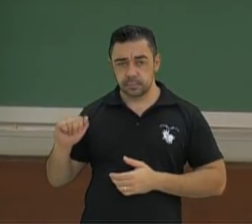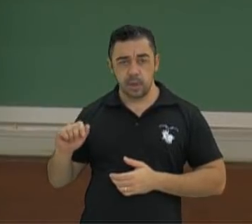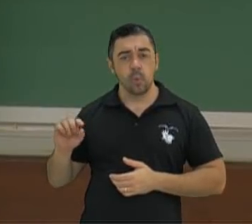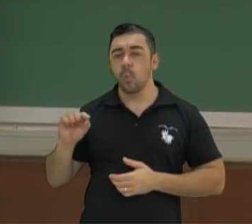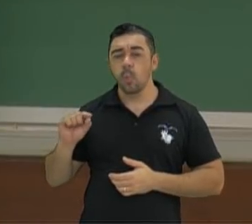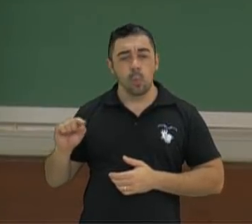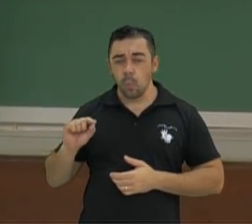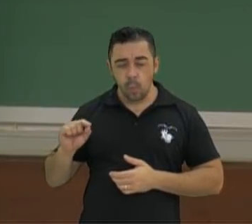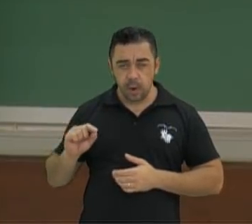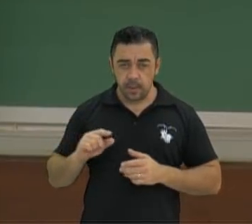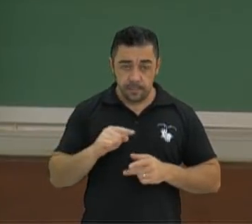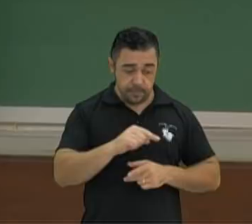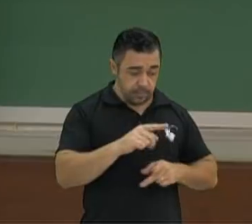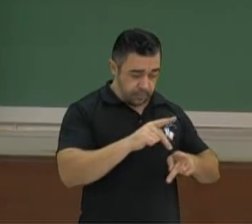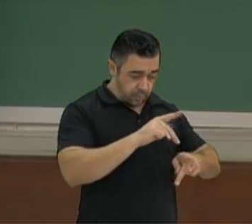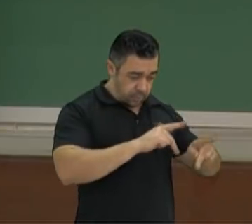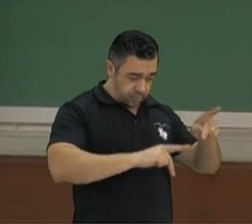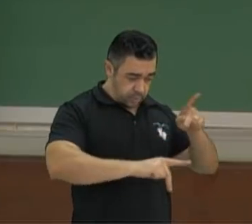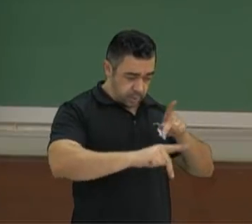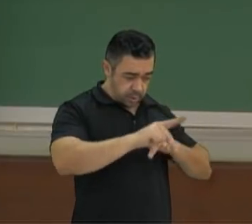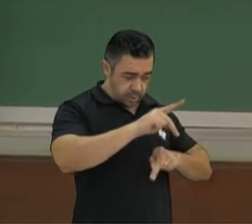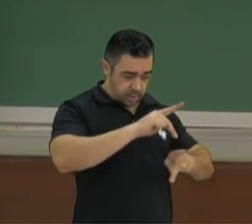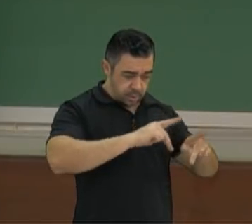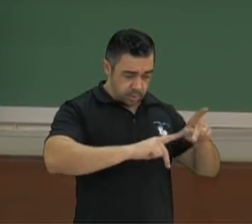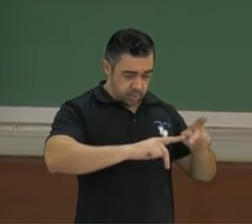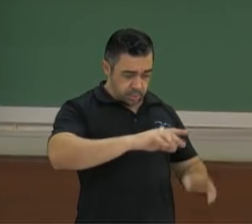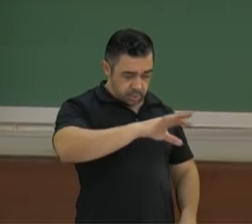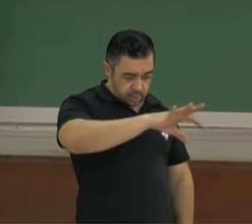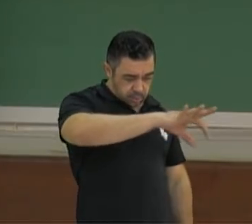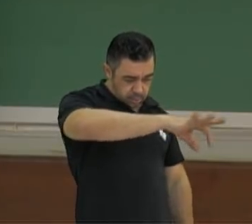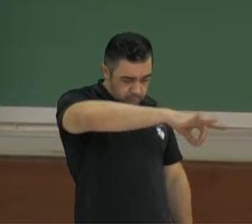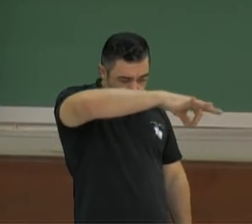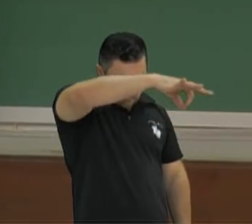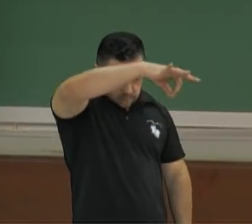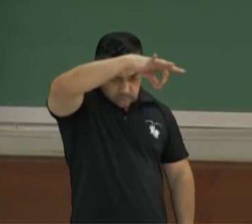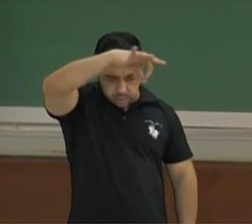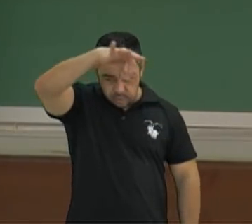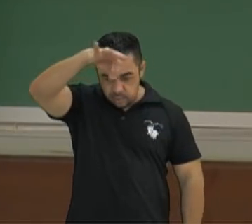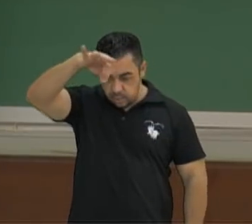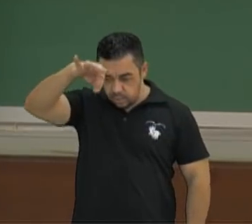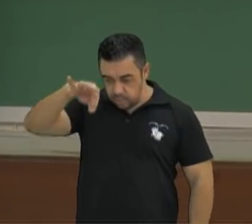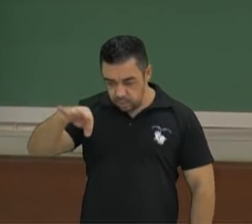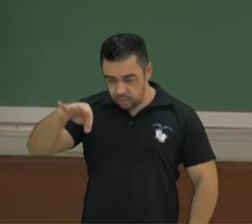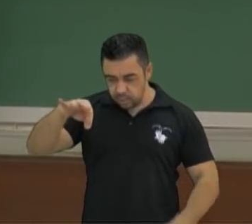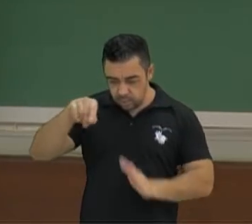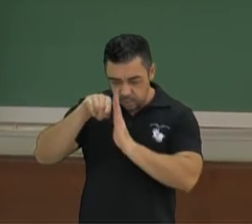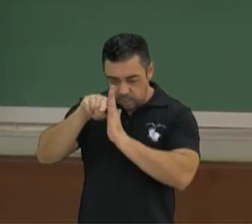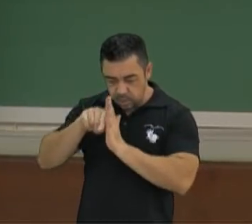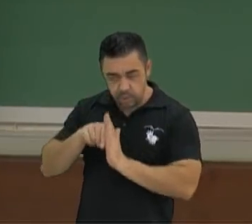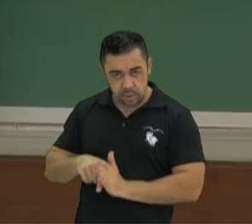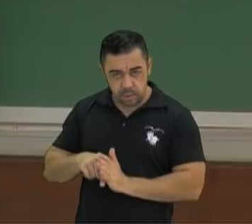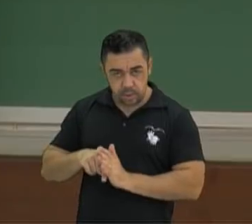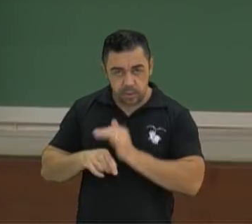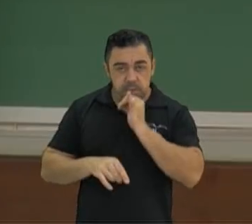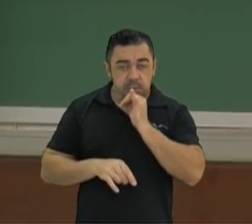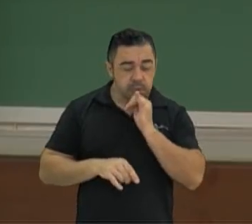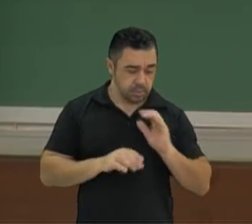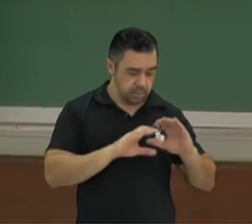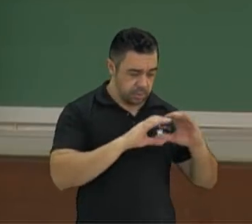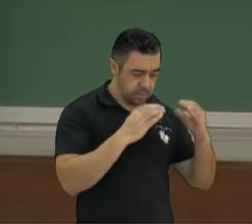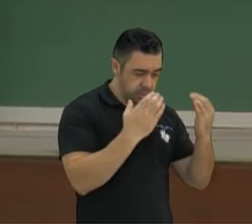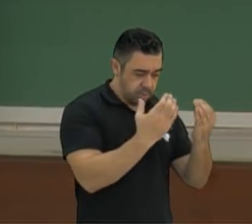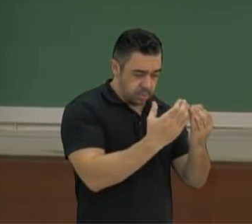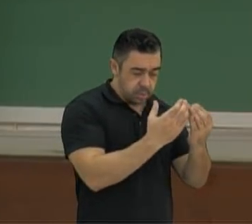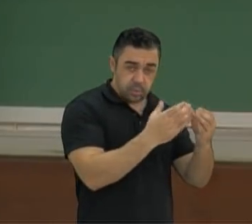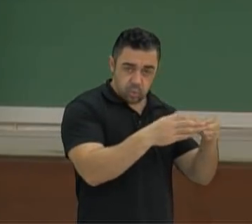uma pequena quantidade para ser investigada. Como assim, professora? Por exemplo, vamos